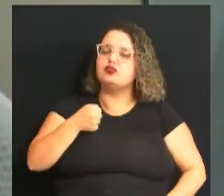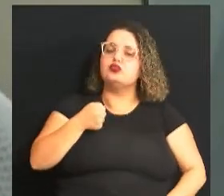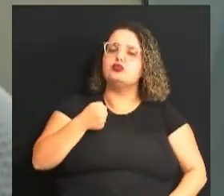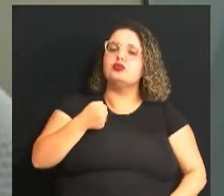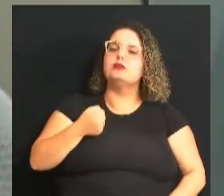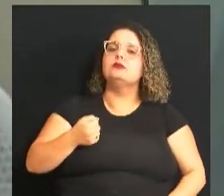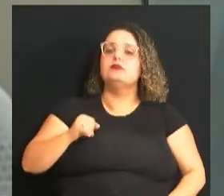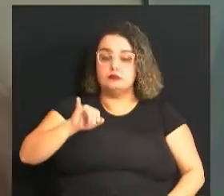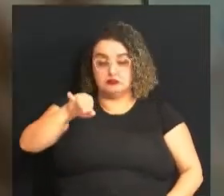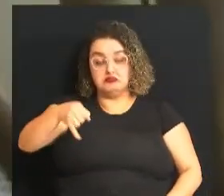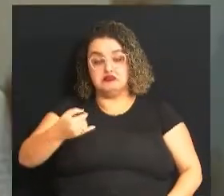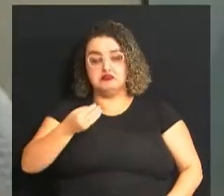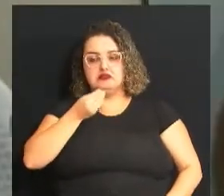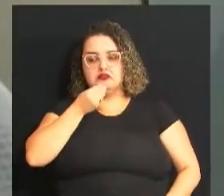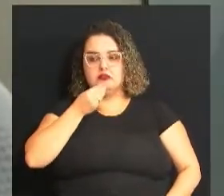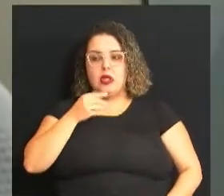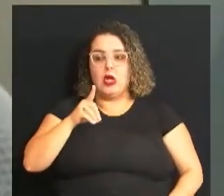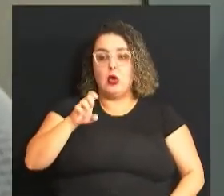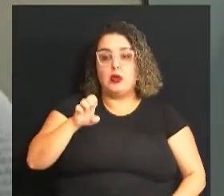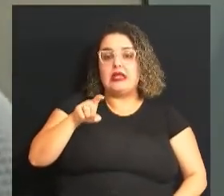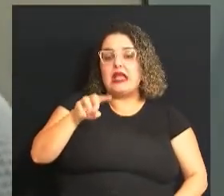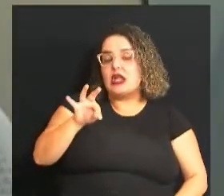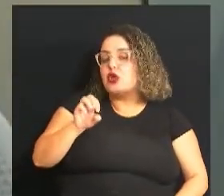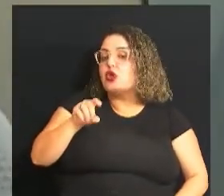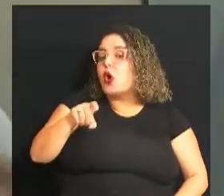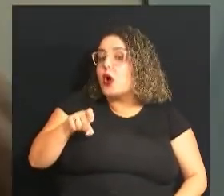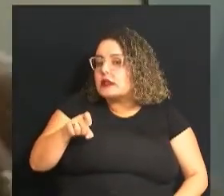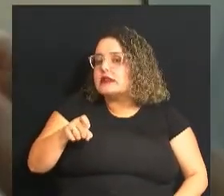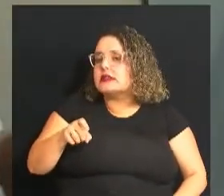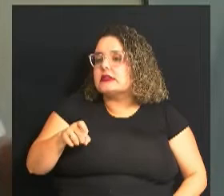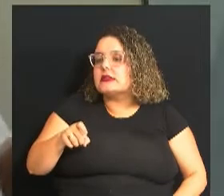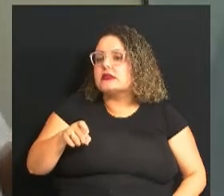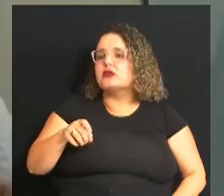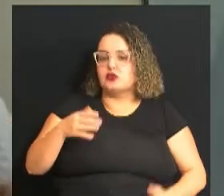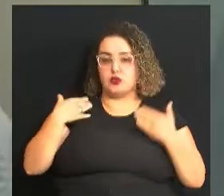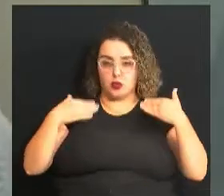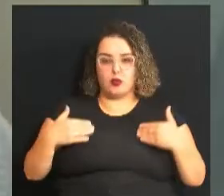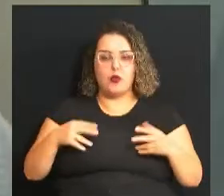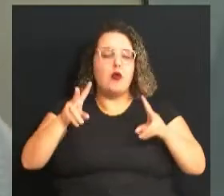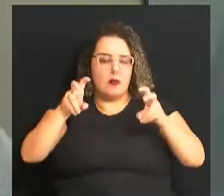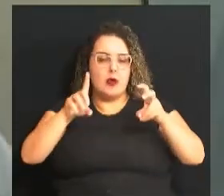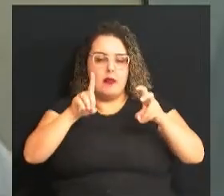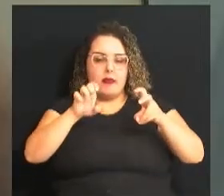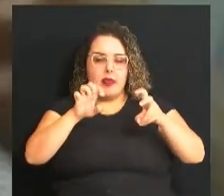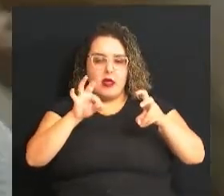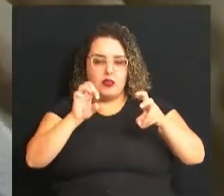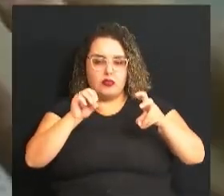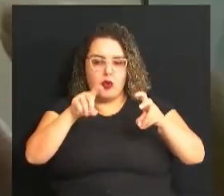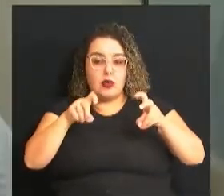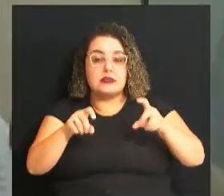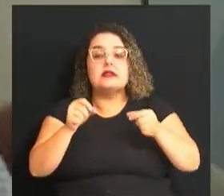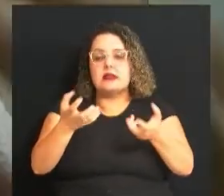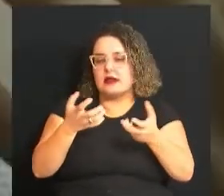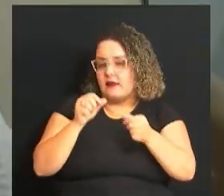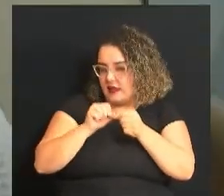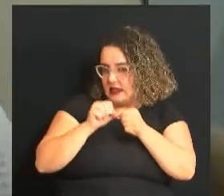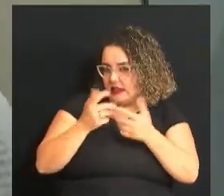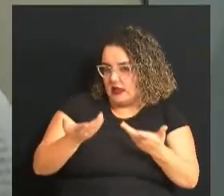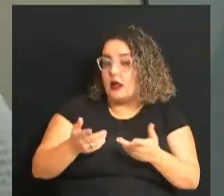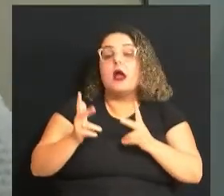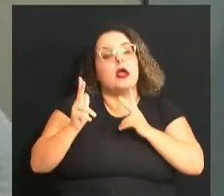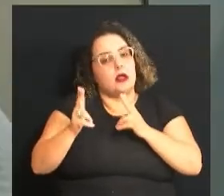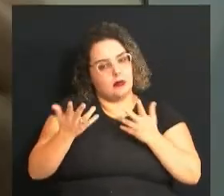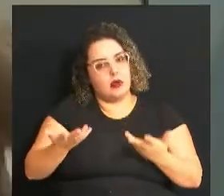a detoxicação do corpo. Então, aquele famoso detox, que todo mundo quer fazer um detox. Então,